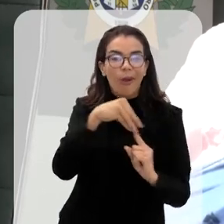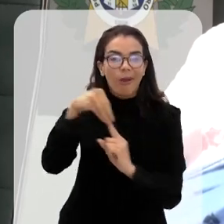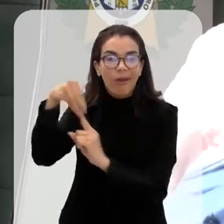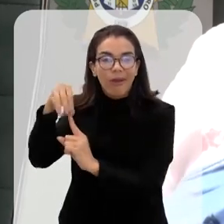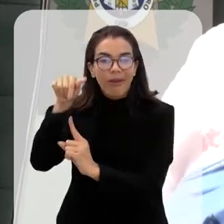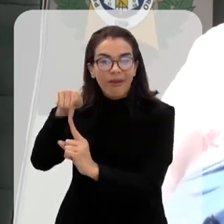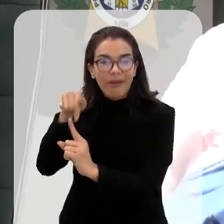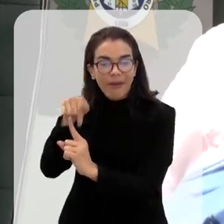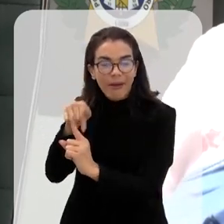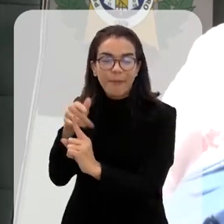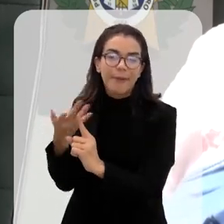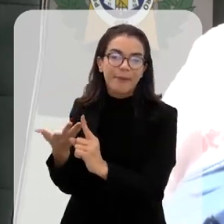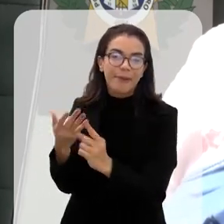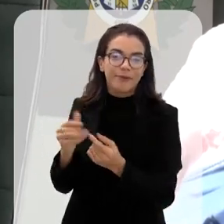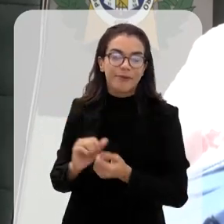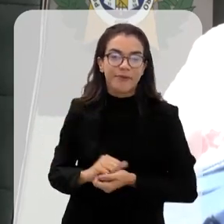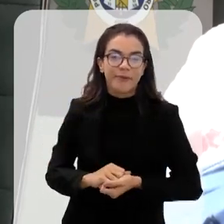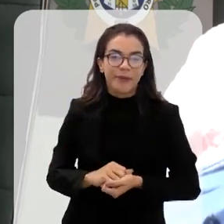um encaminhamento,